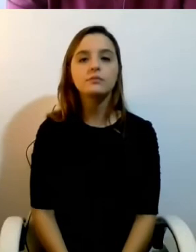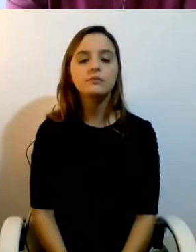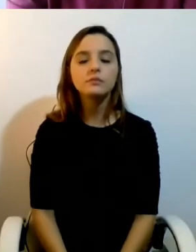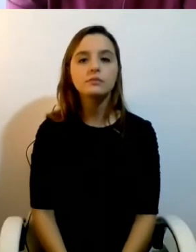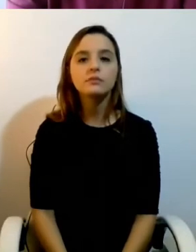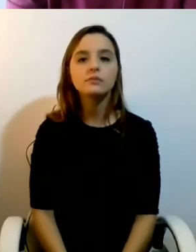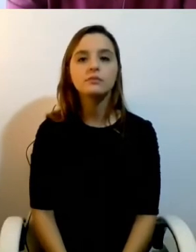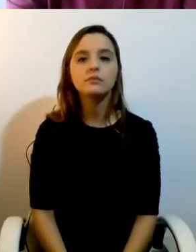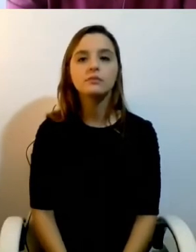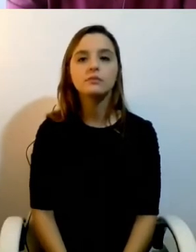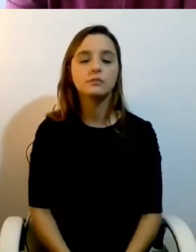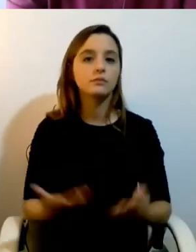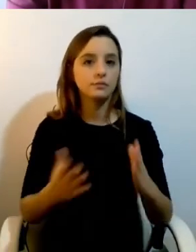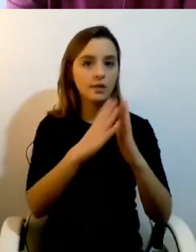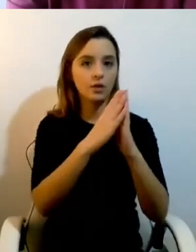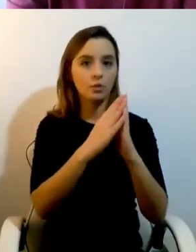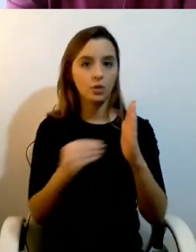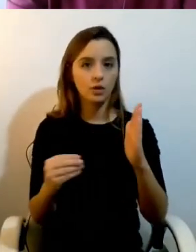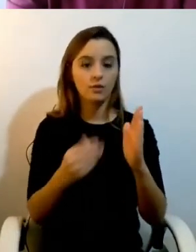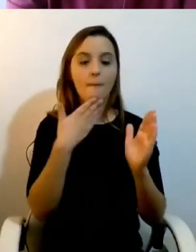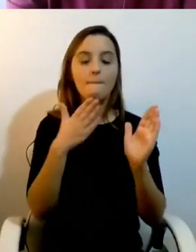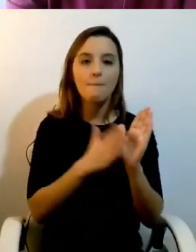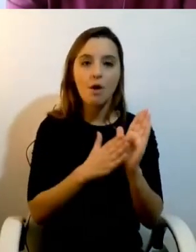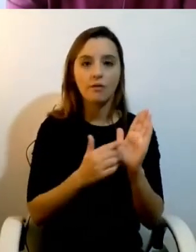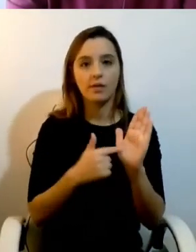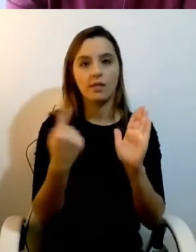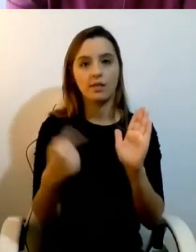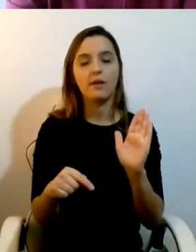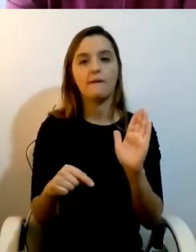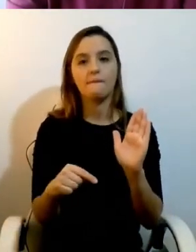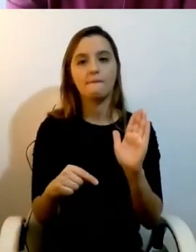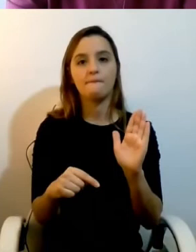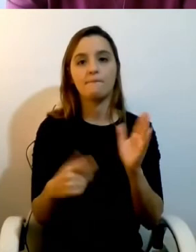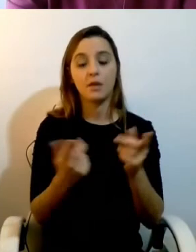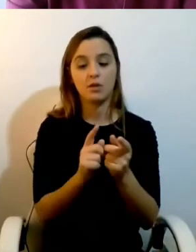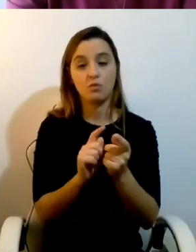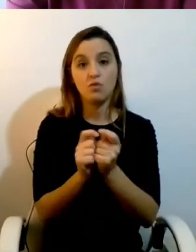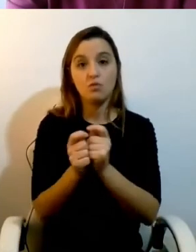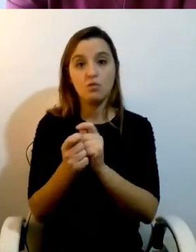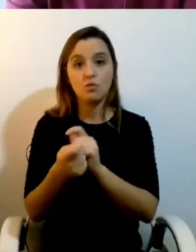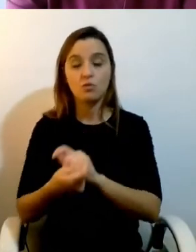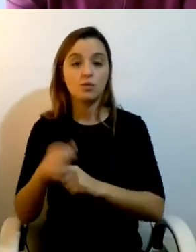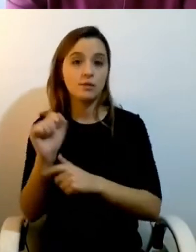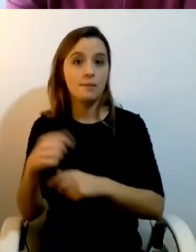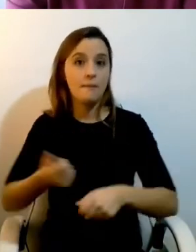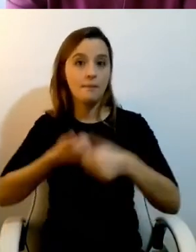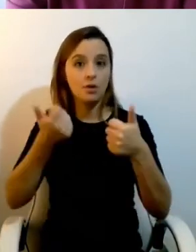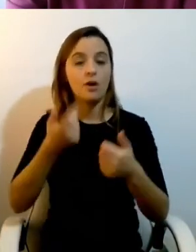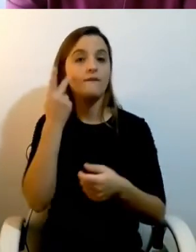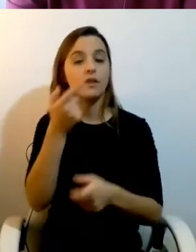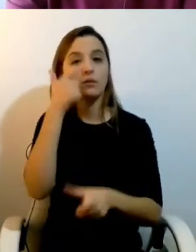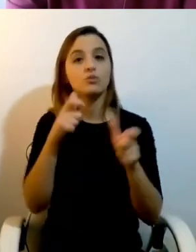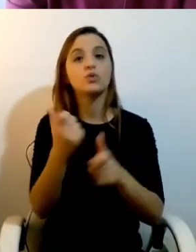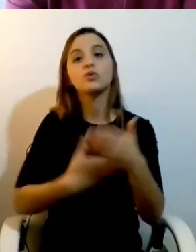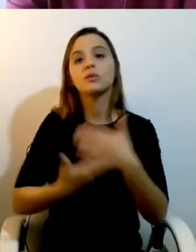Trata-se, por isso, de um modelo que tem provas dadas, que encontra novamente, tem mudado para melhor a vida das pessoas com deficiência e dos seus familiares, porque